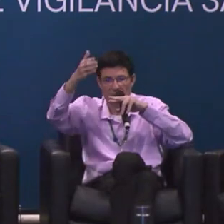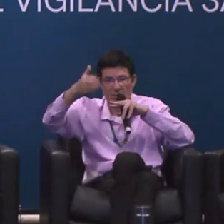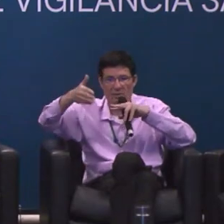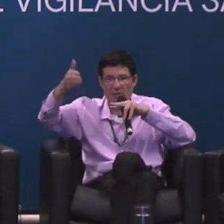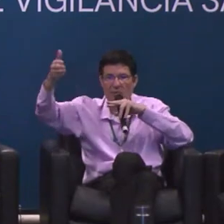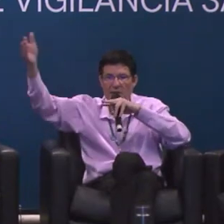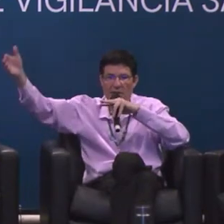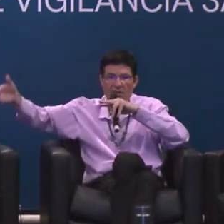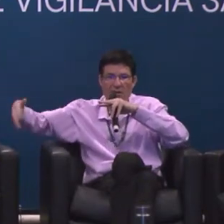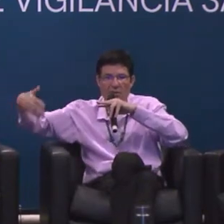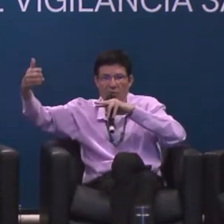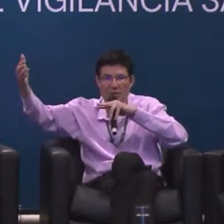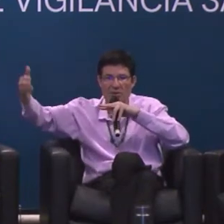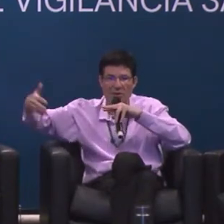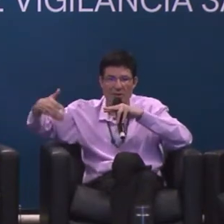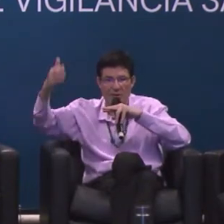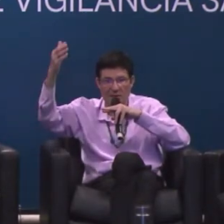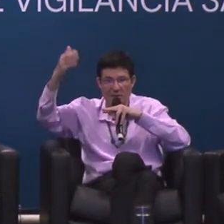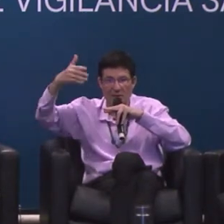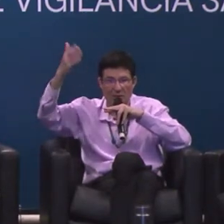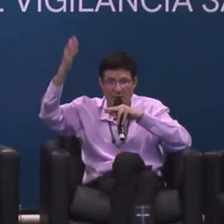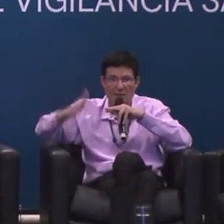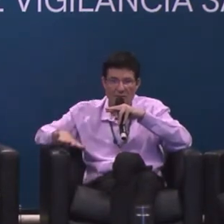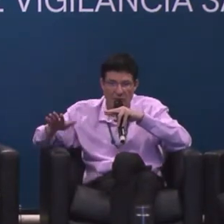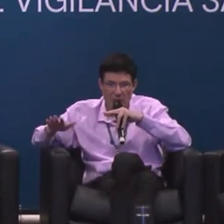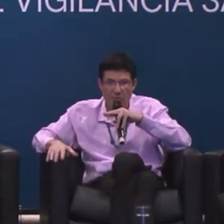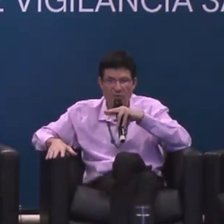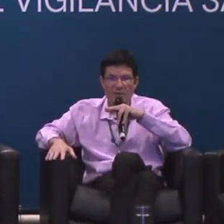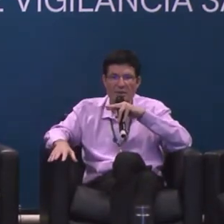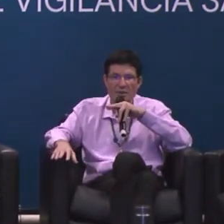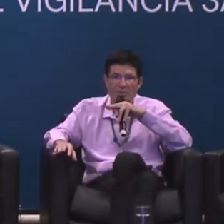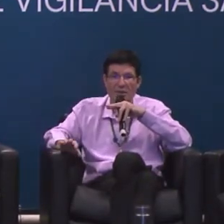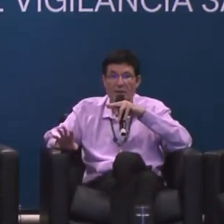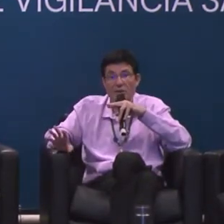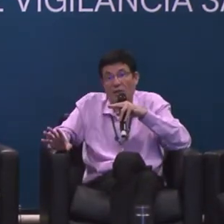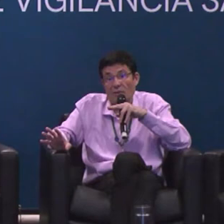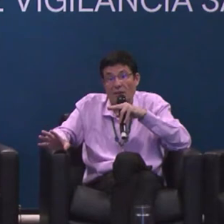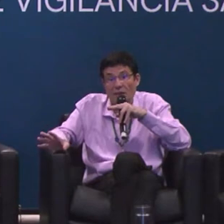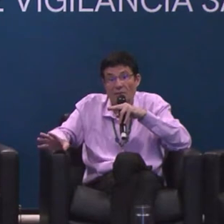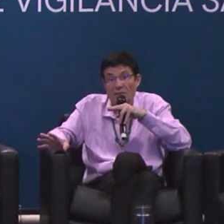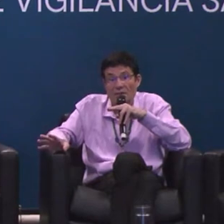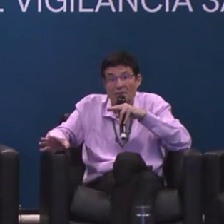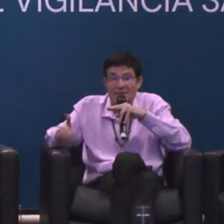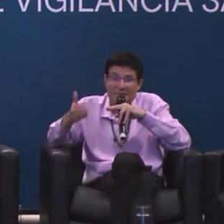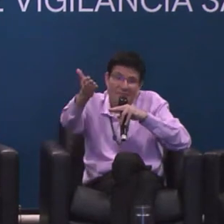senta. Da mesma maneira que a gente sentou com a Gessin, dizendo, ó, nós vamos fazer dessa maneira e eles ficaram quietos,